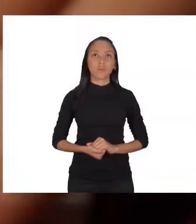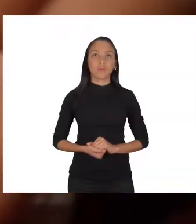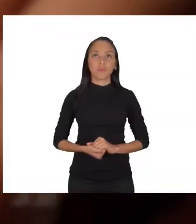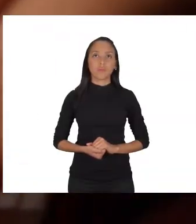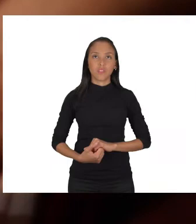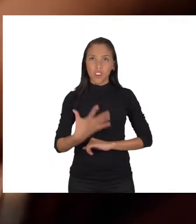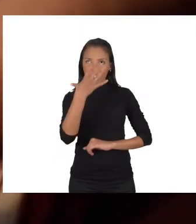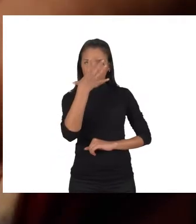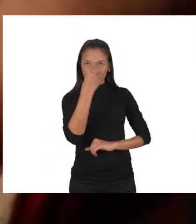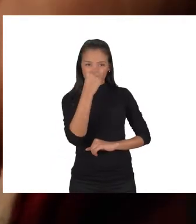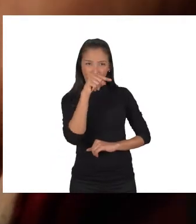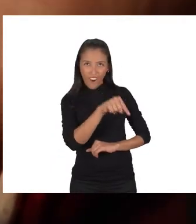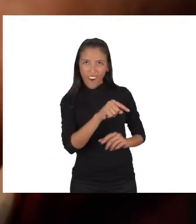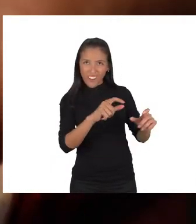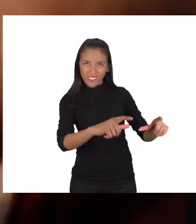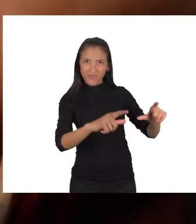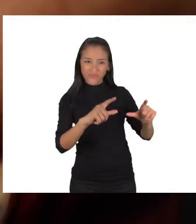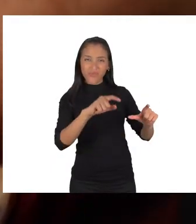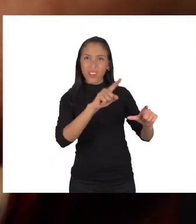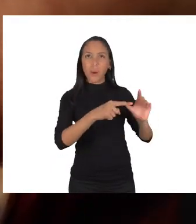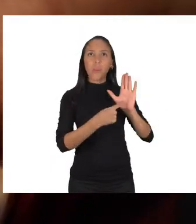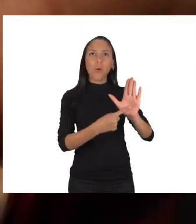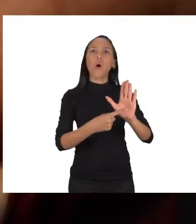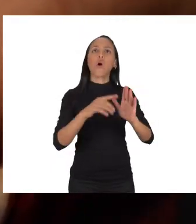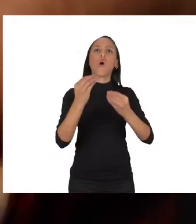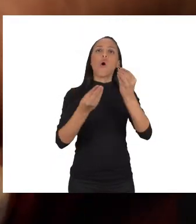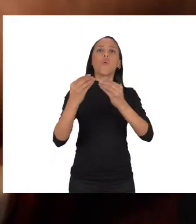Essa foto aí é onde tudo começou.